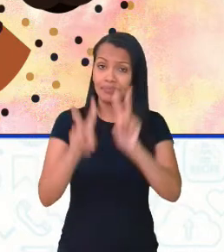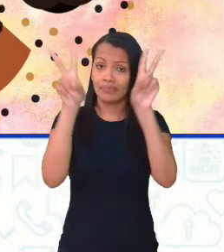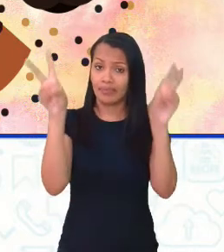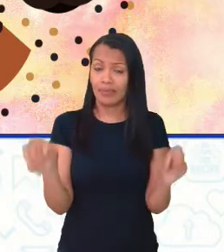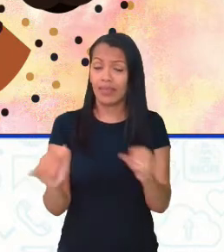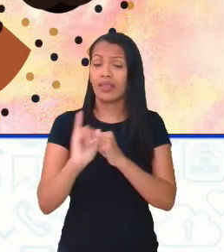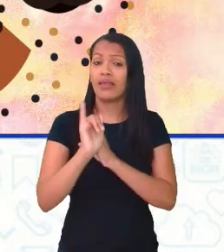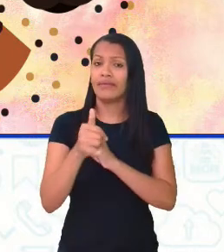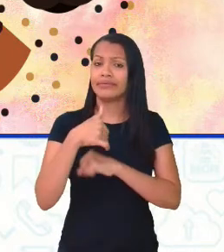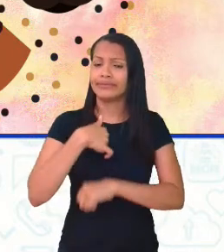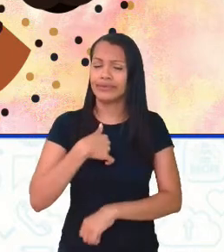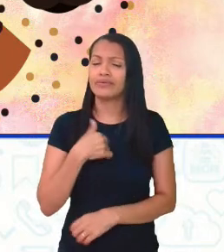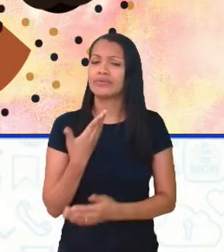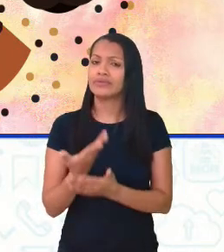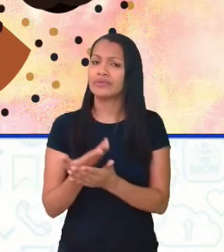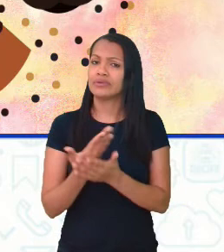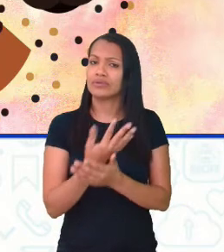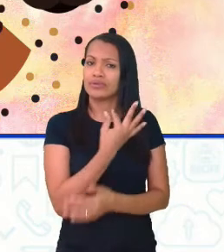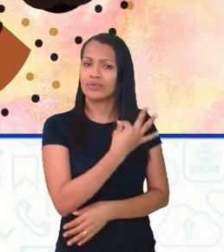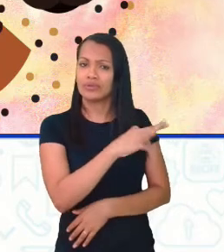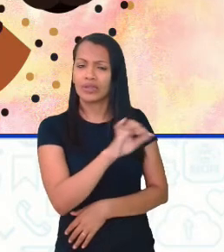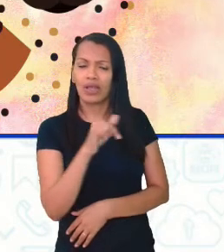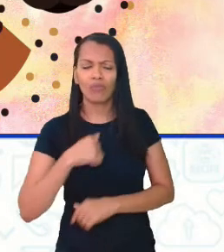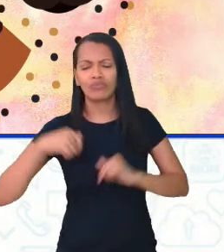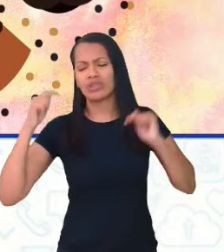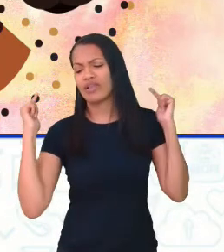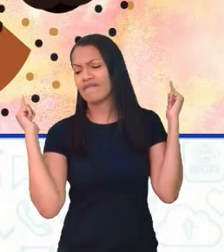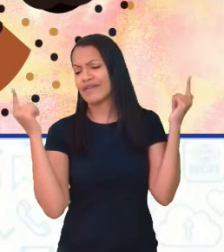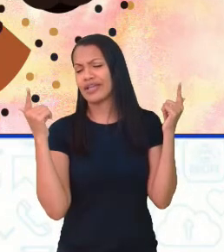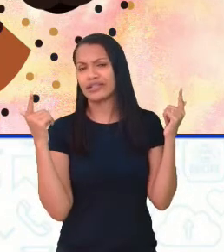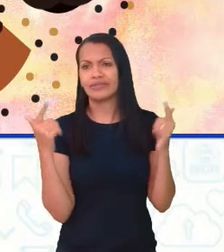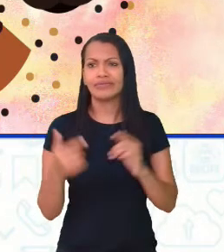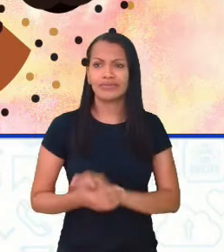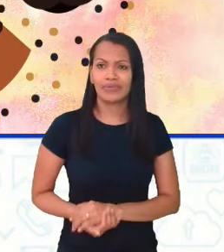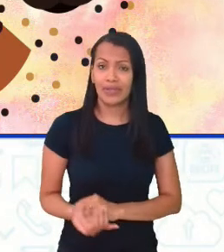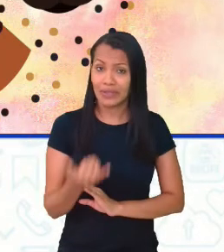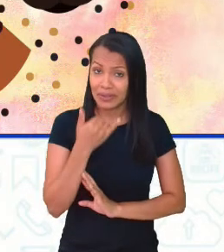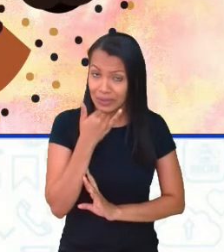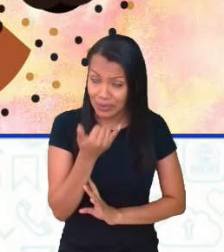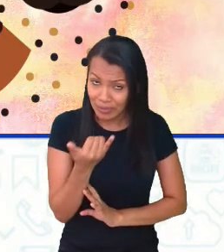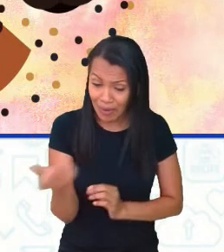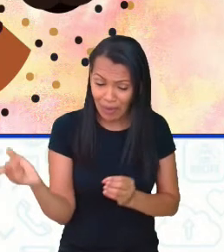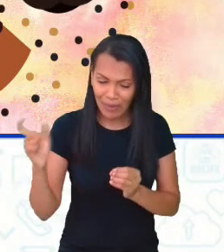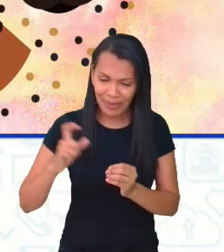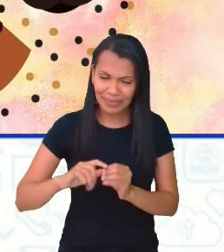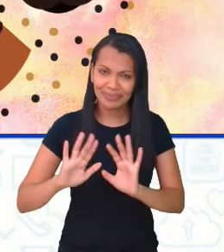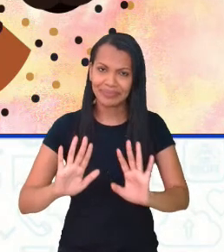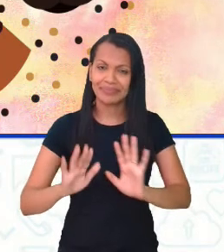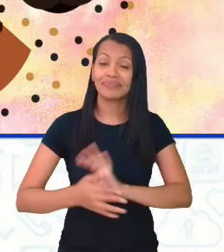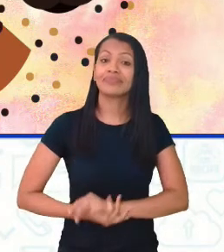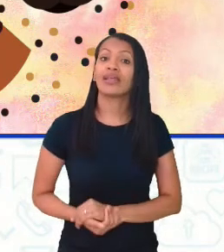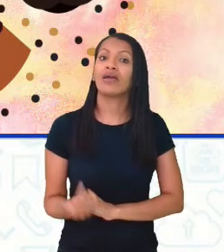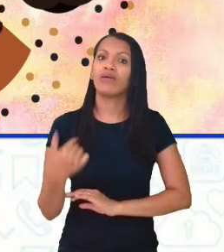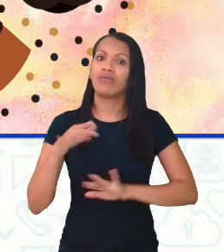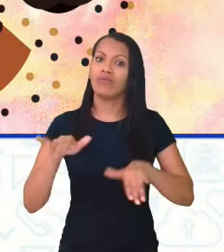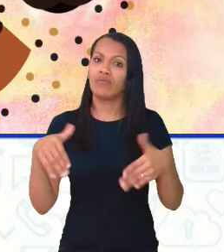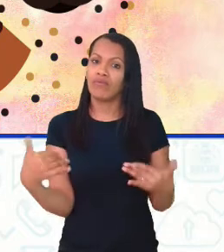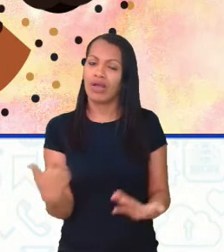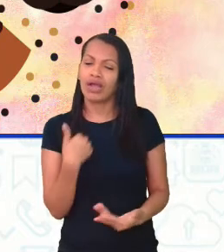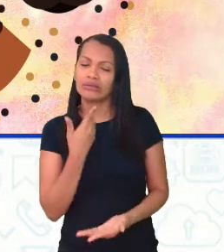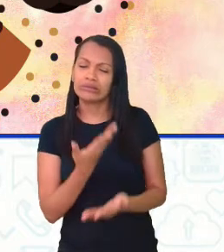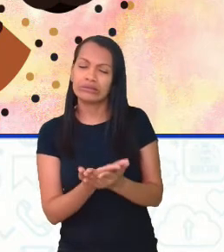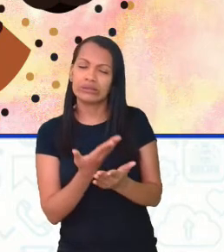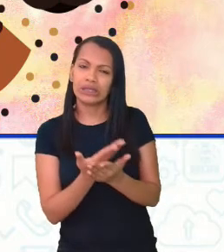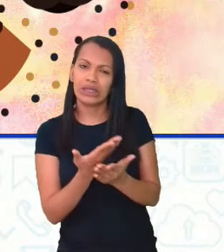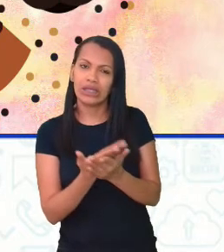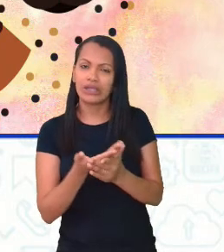estudei francês, teria me divertido muito... Eita, desculpa, vamos lá, vamos começar. Quando estudei francês, teria me divertido